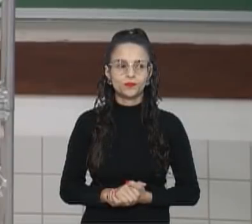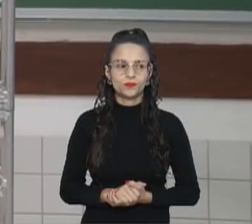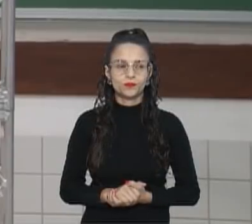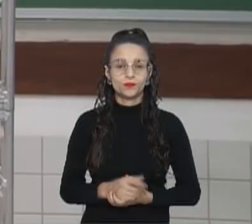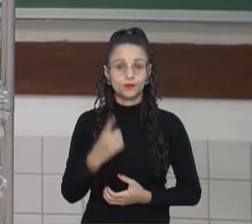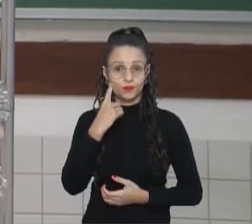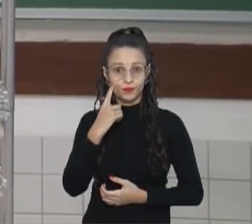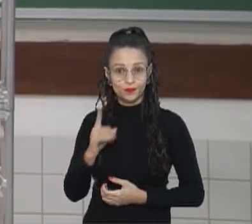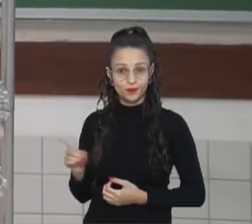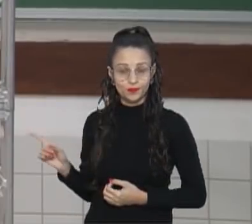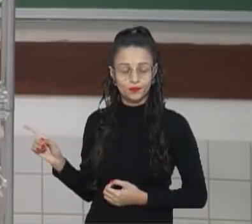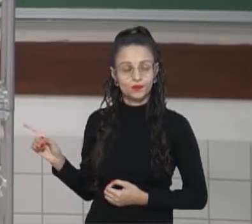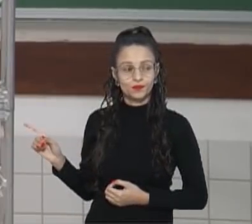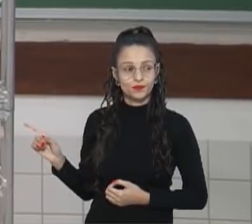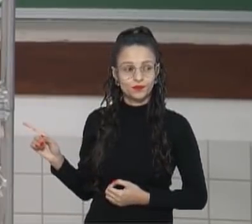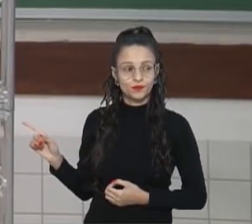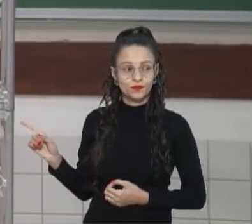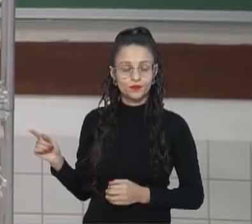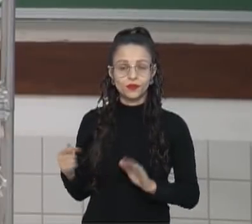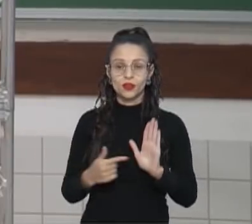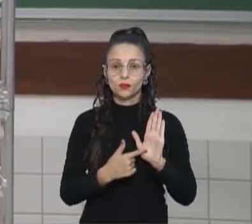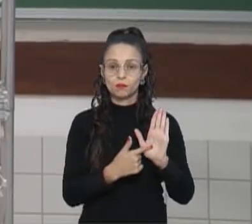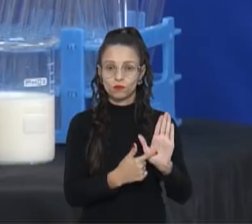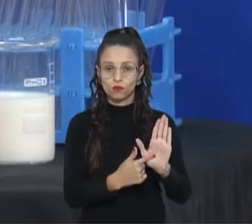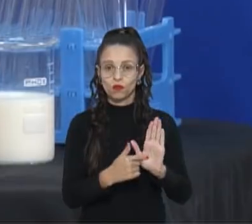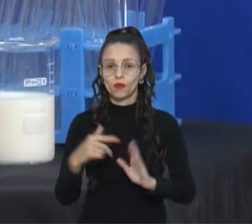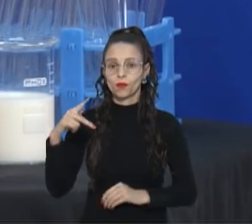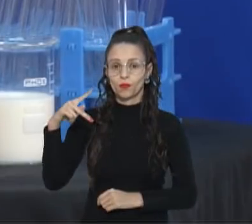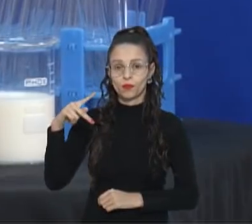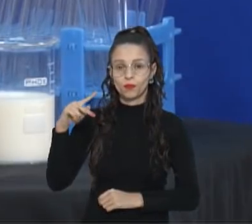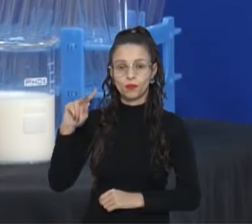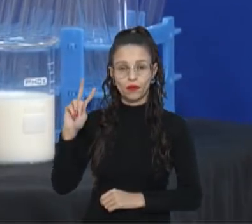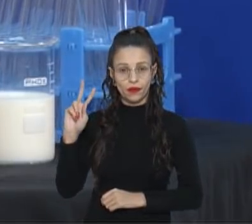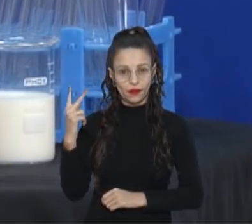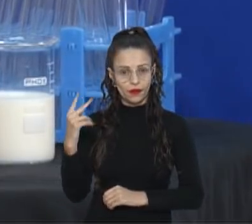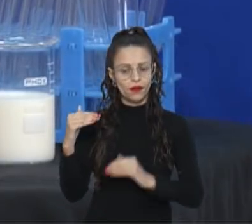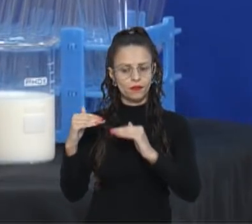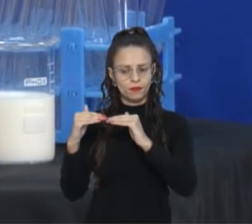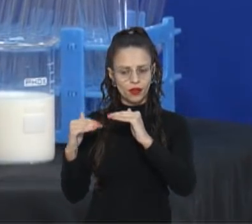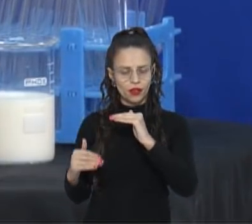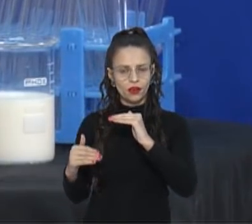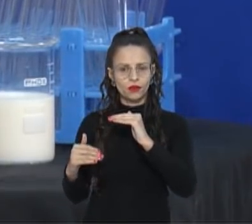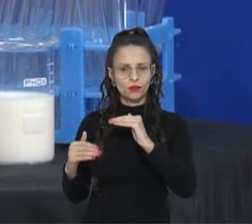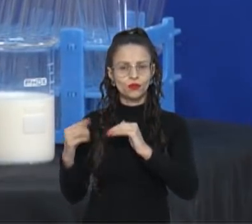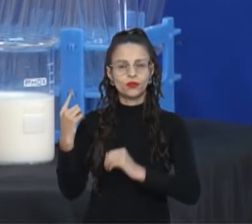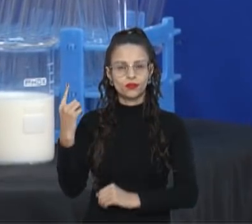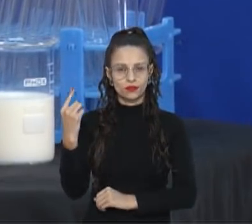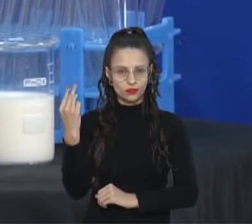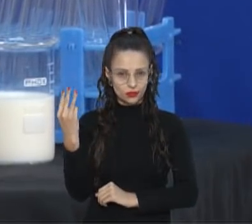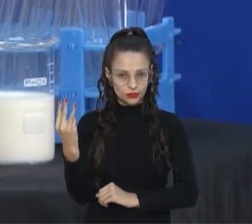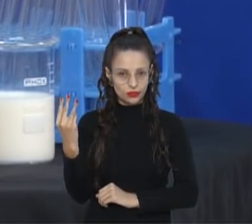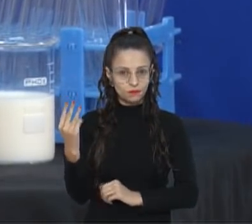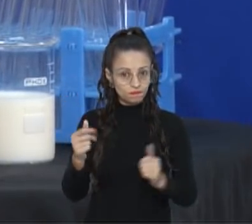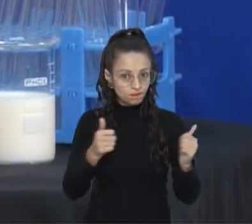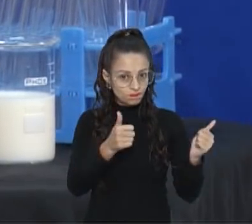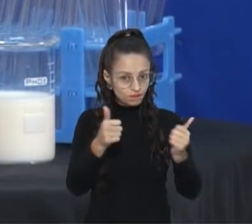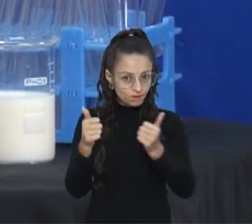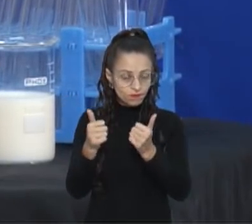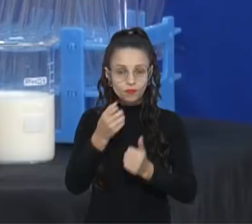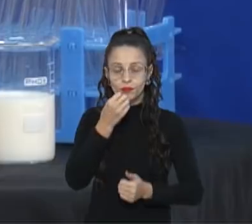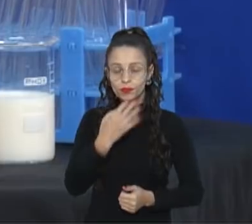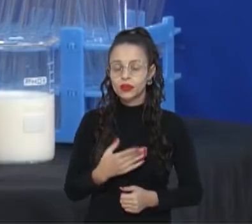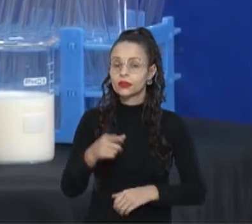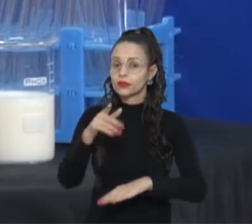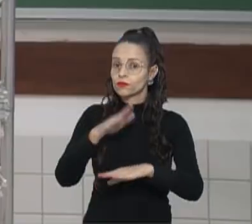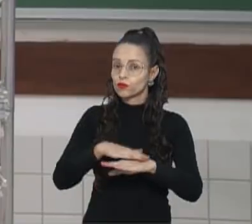perfeito. Olha lá, já indicou agora um pH mais baixo, 13. Tudo bem? Anota